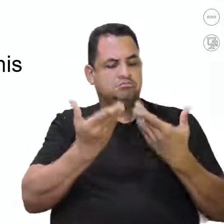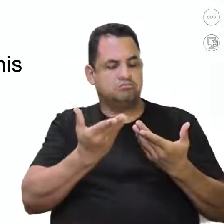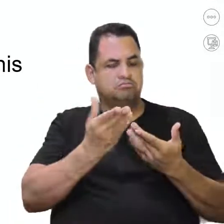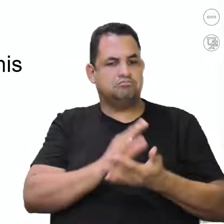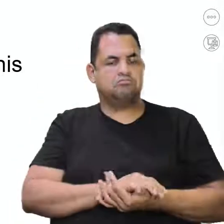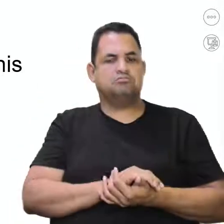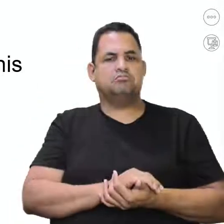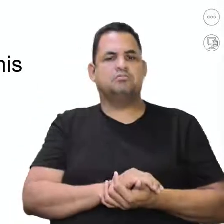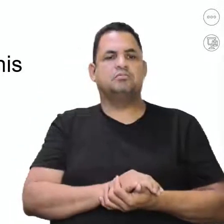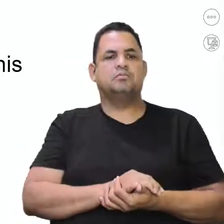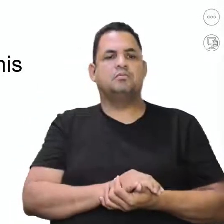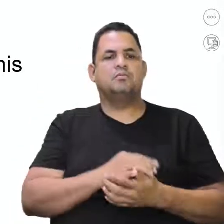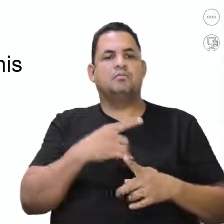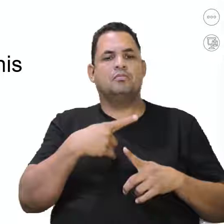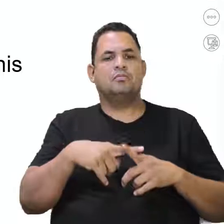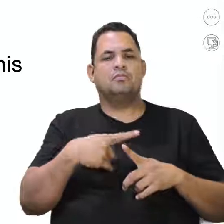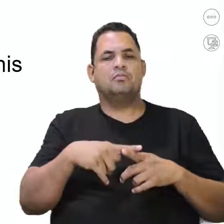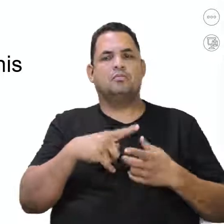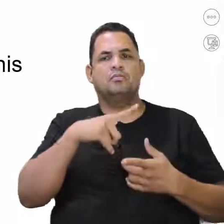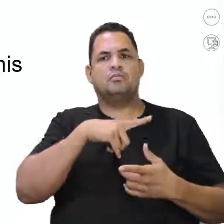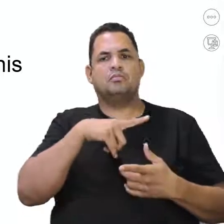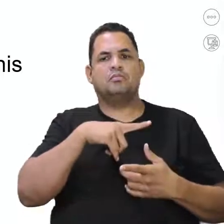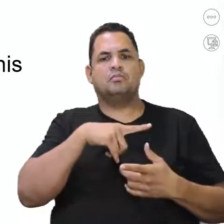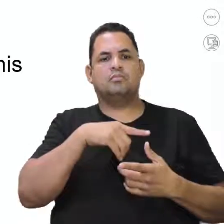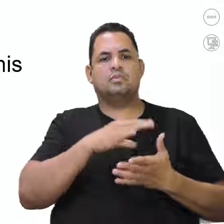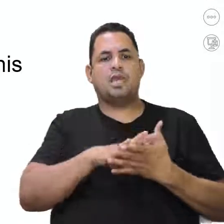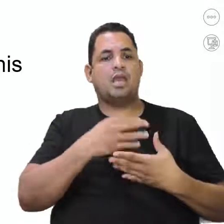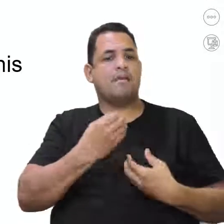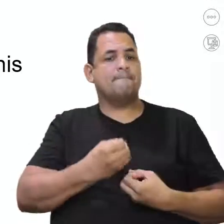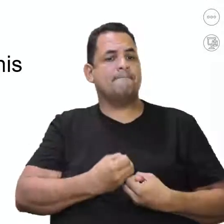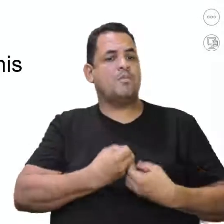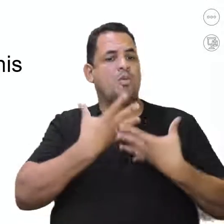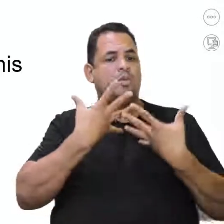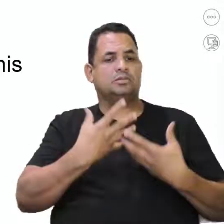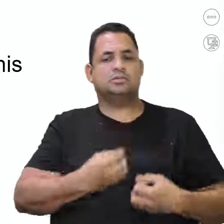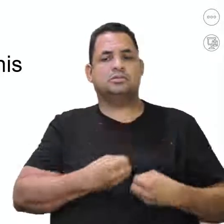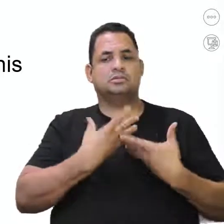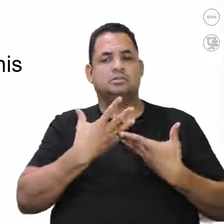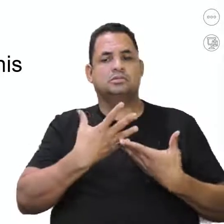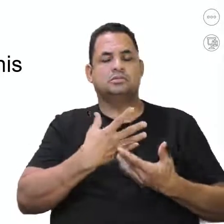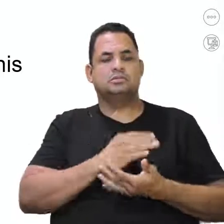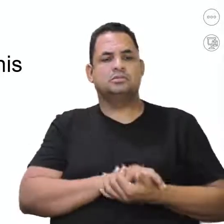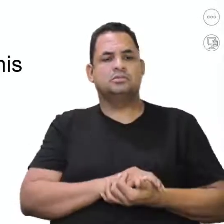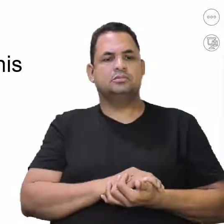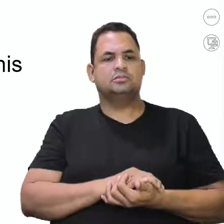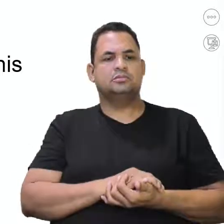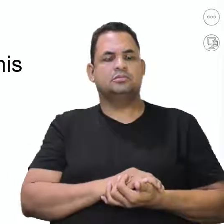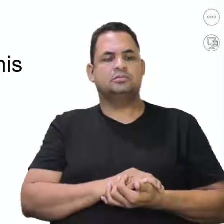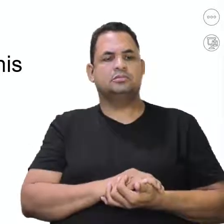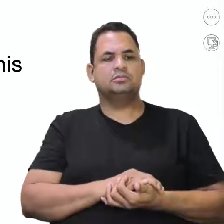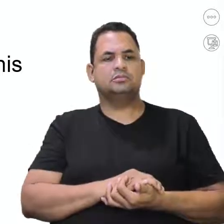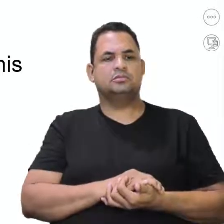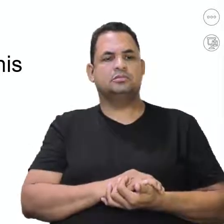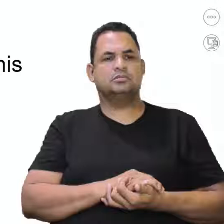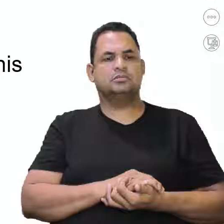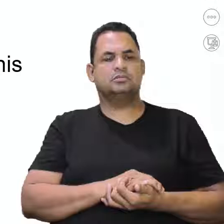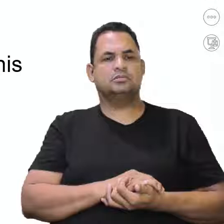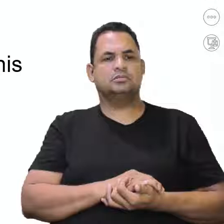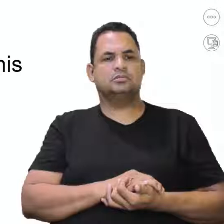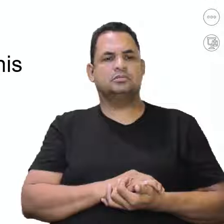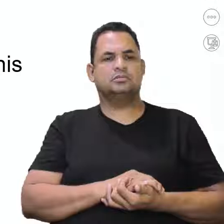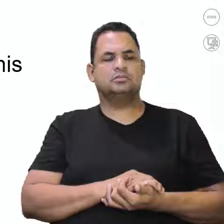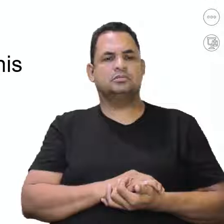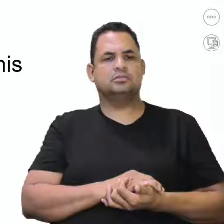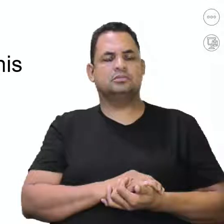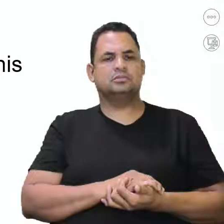nestas situações porque existe a licença poética. Tudo bem? Então, olha aí. I have no